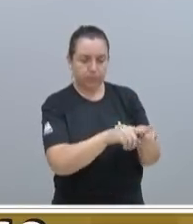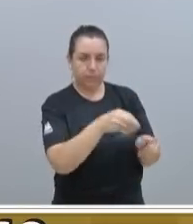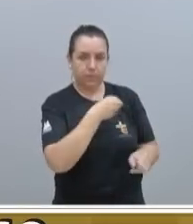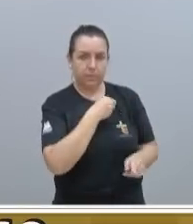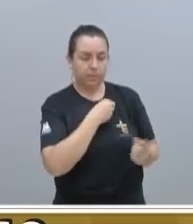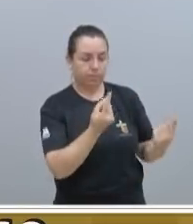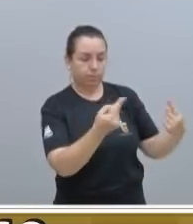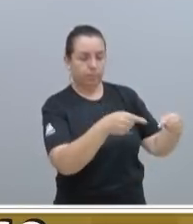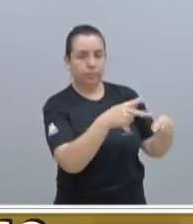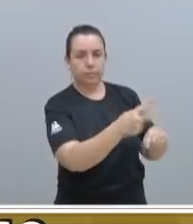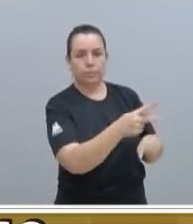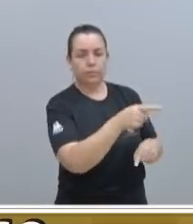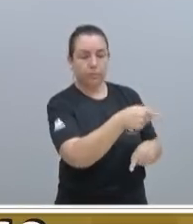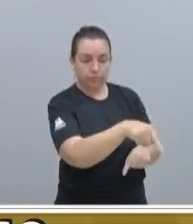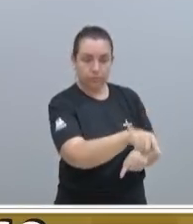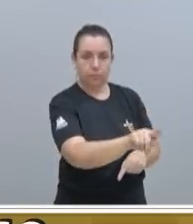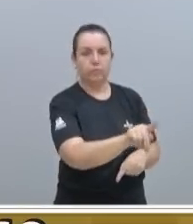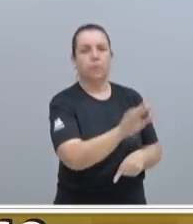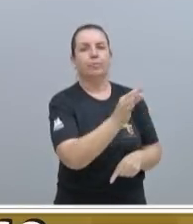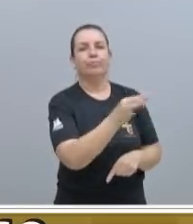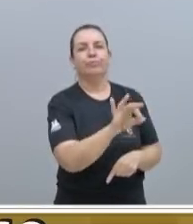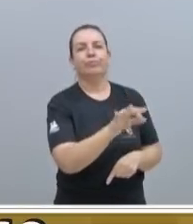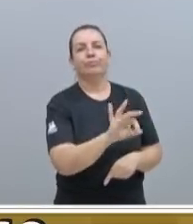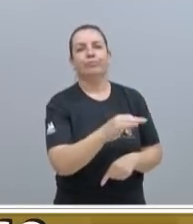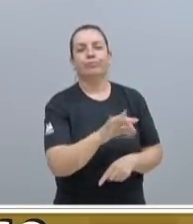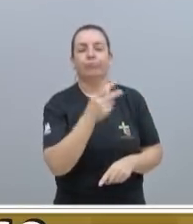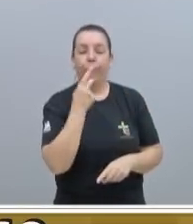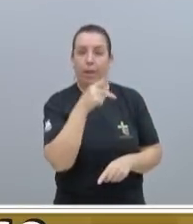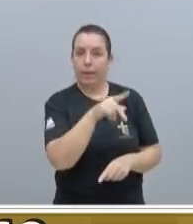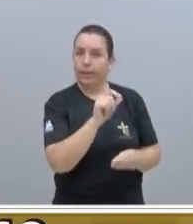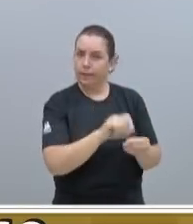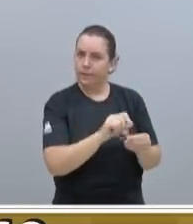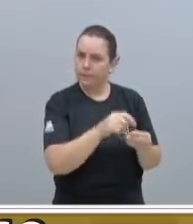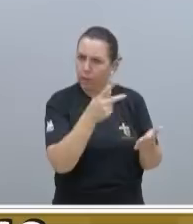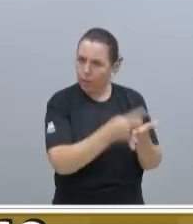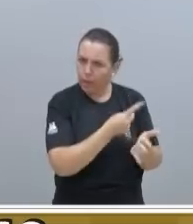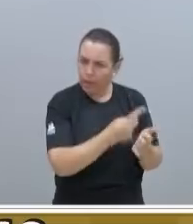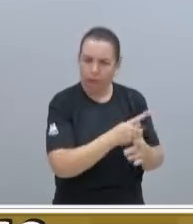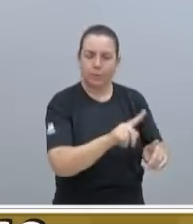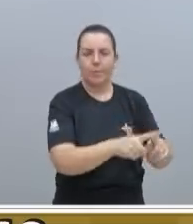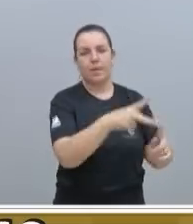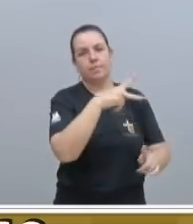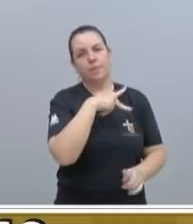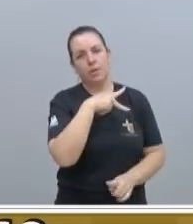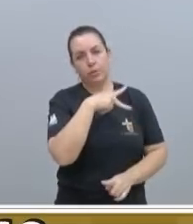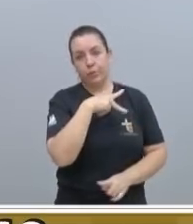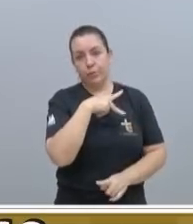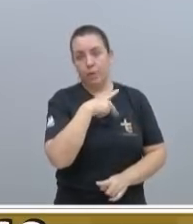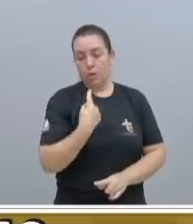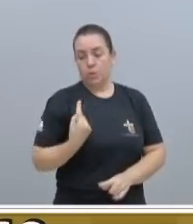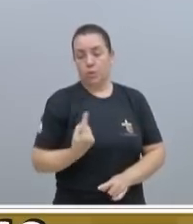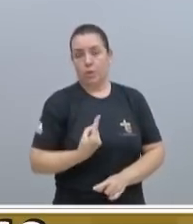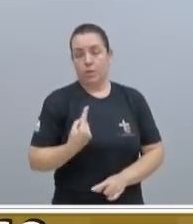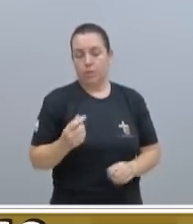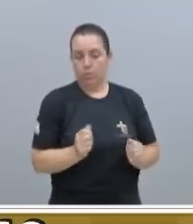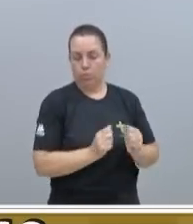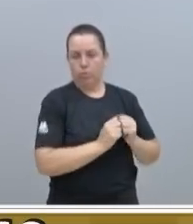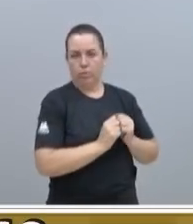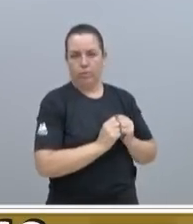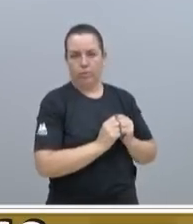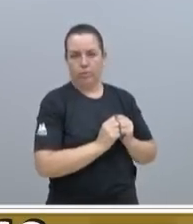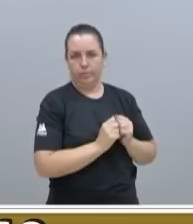vai corrigi lo mas em particular a sós contínuo